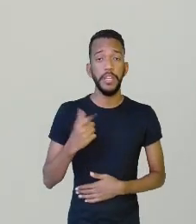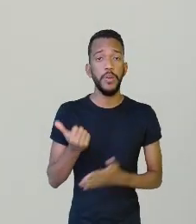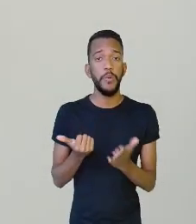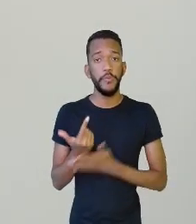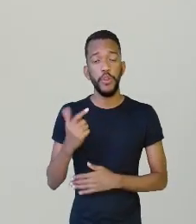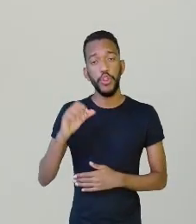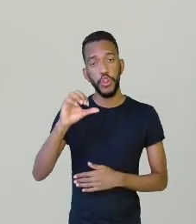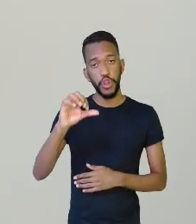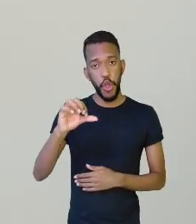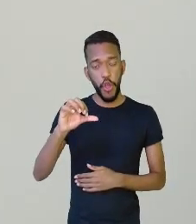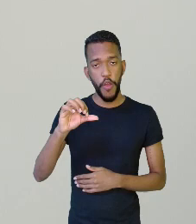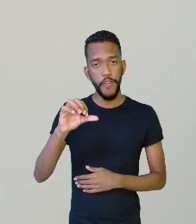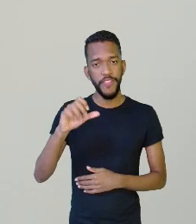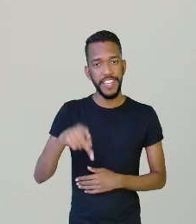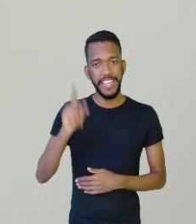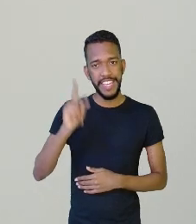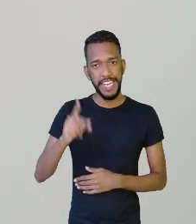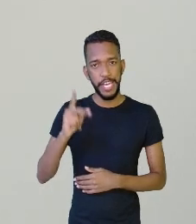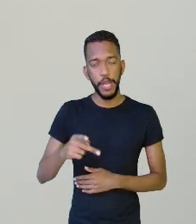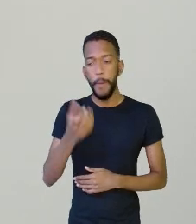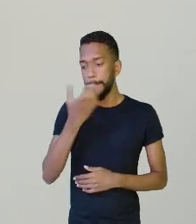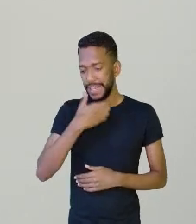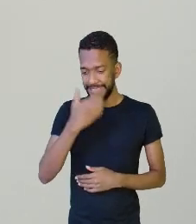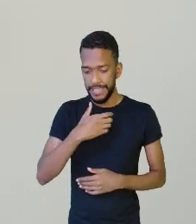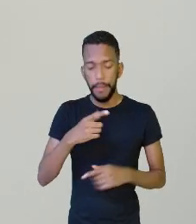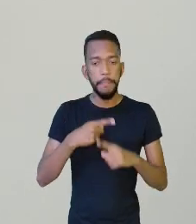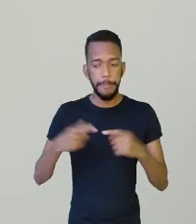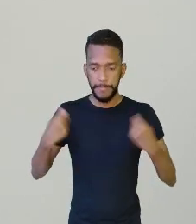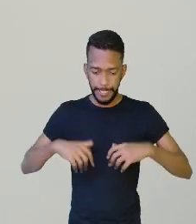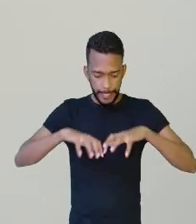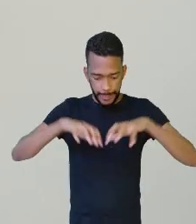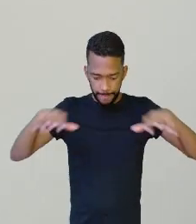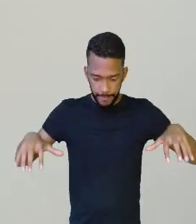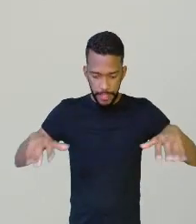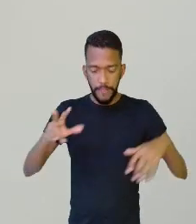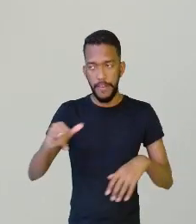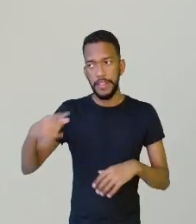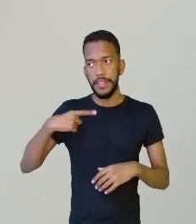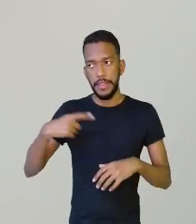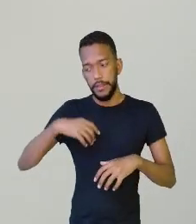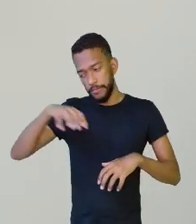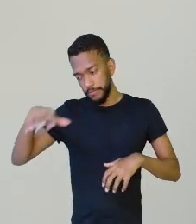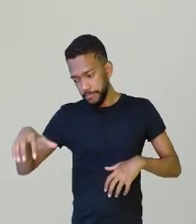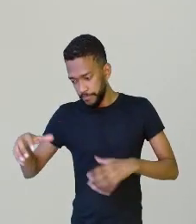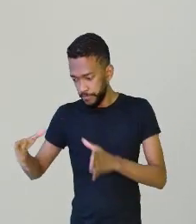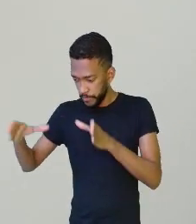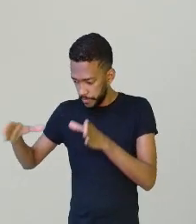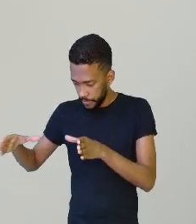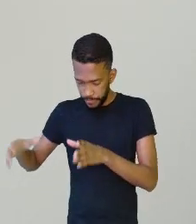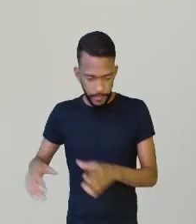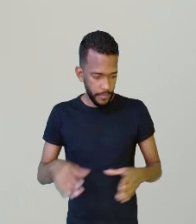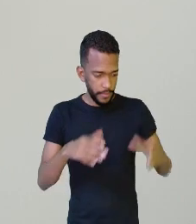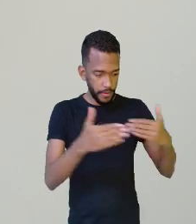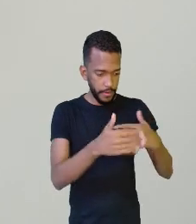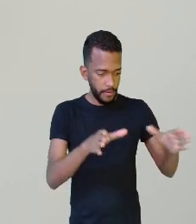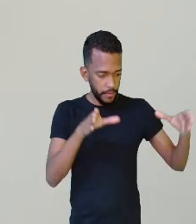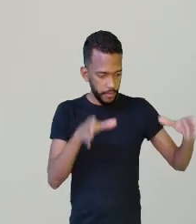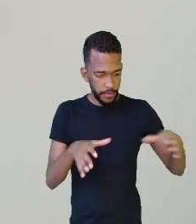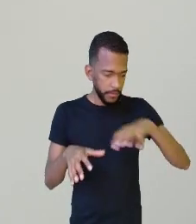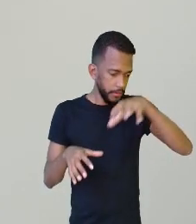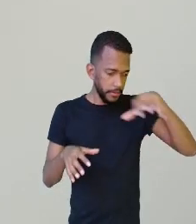9 quilos de maçã, mas precisa dividir, ele vai colocar uma quantidade numa caixa e